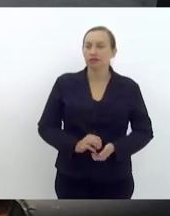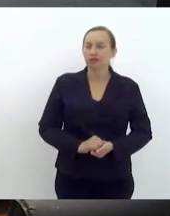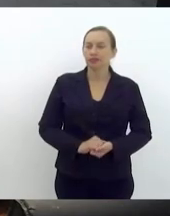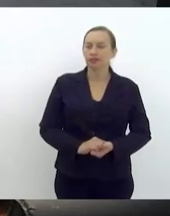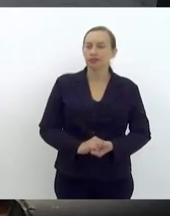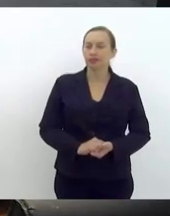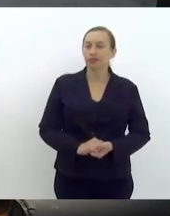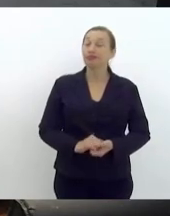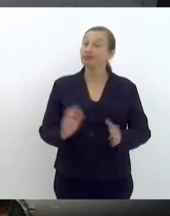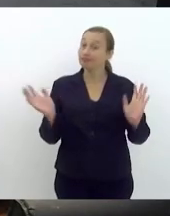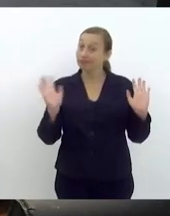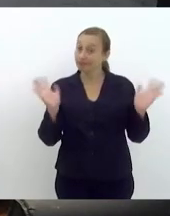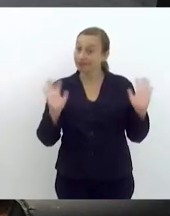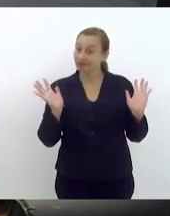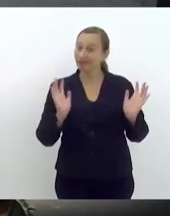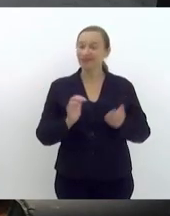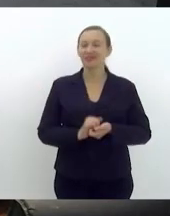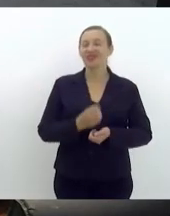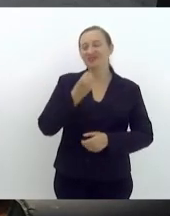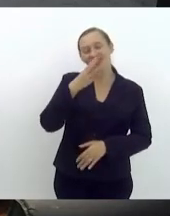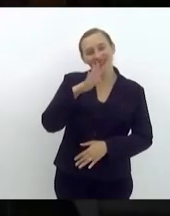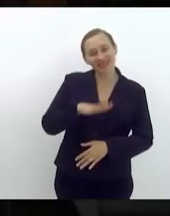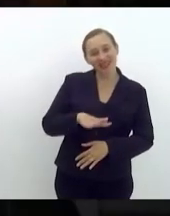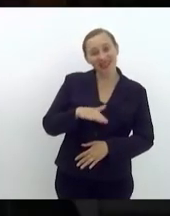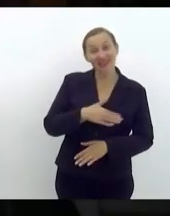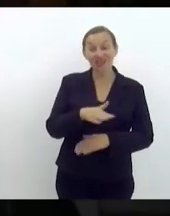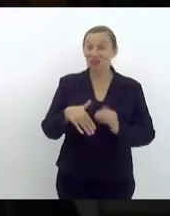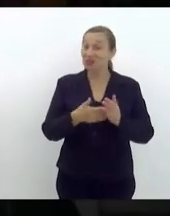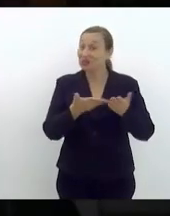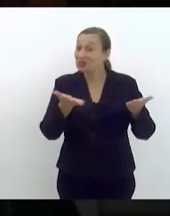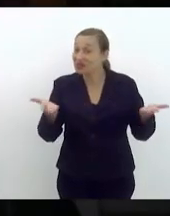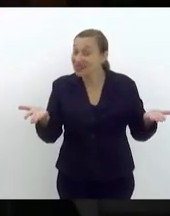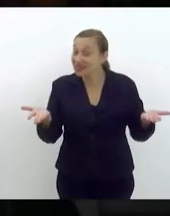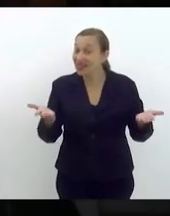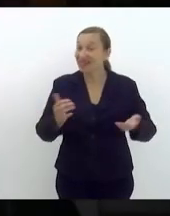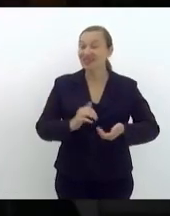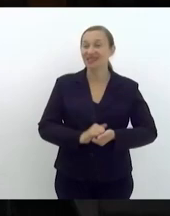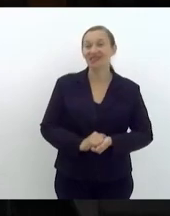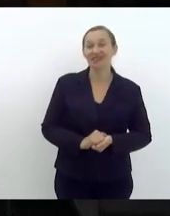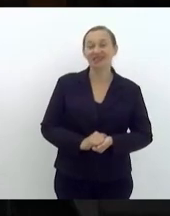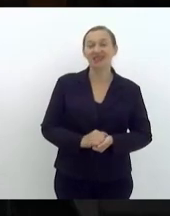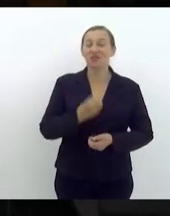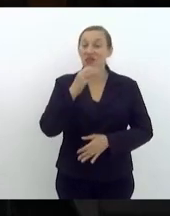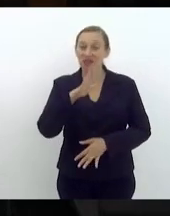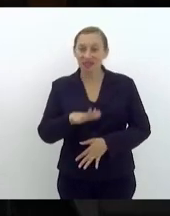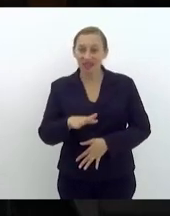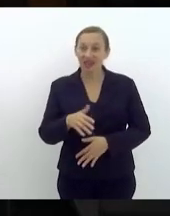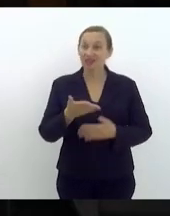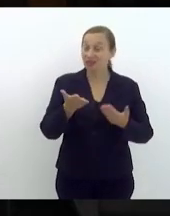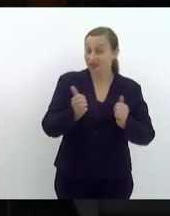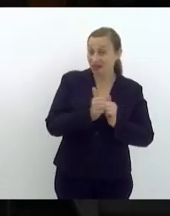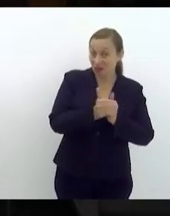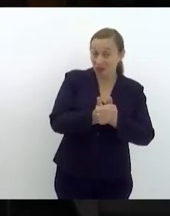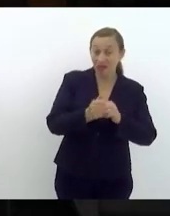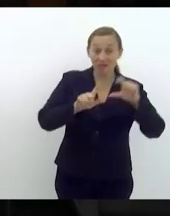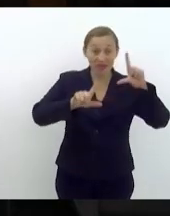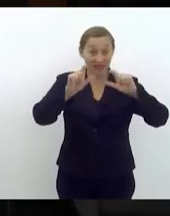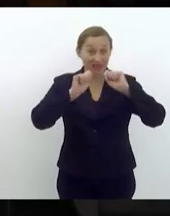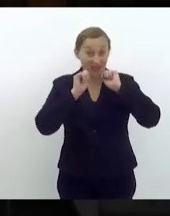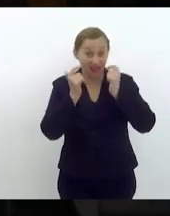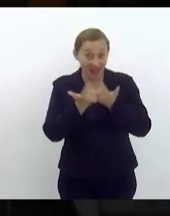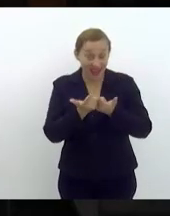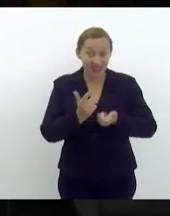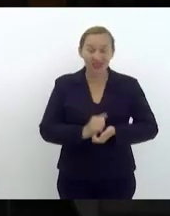Olá boa tarde a todos e todos e todas Boa tarde aqueles que nos acompanham pela TV alerj